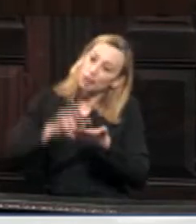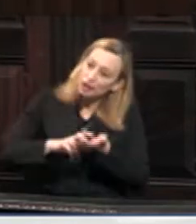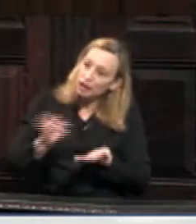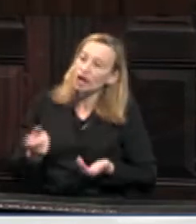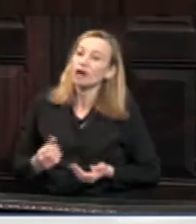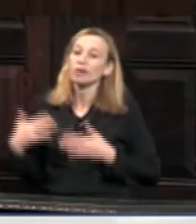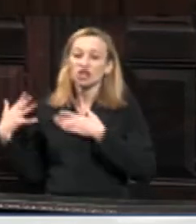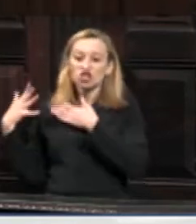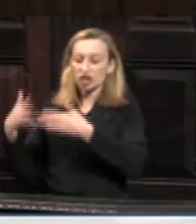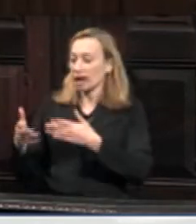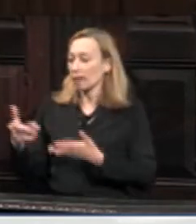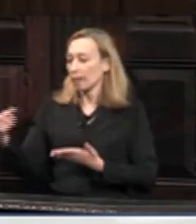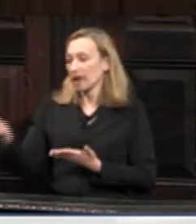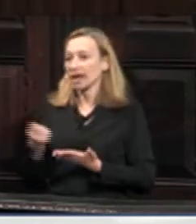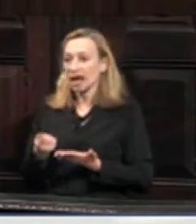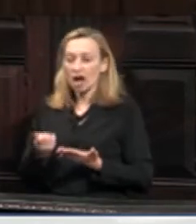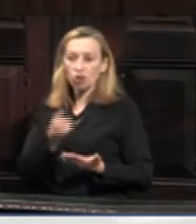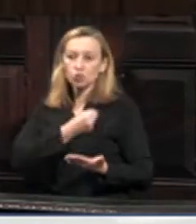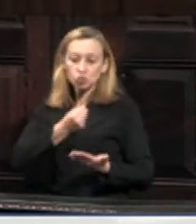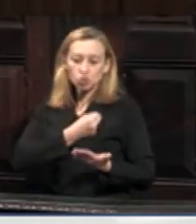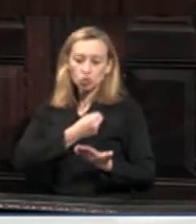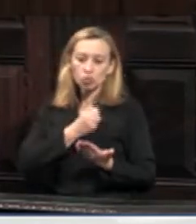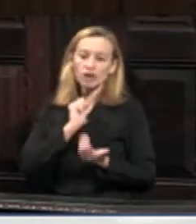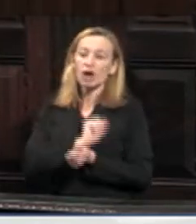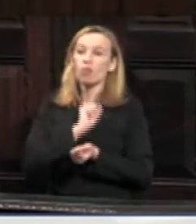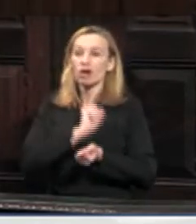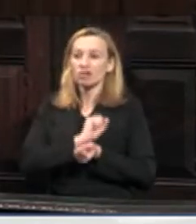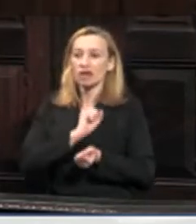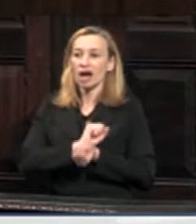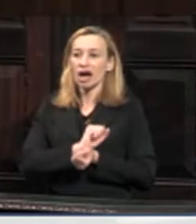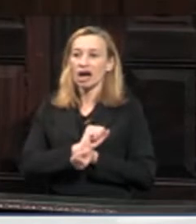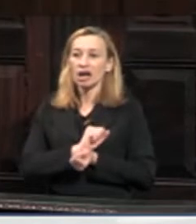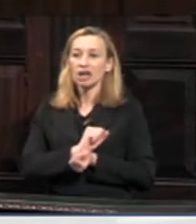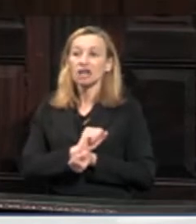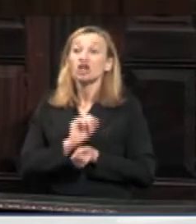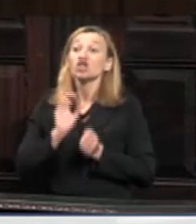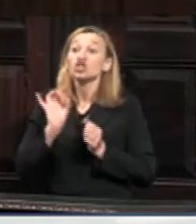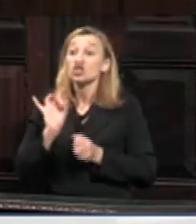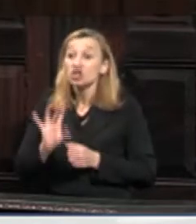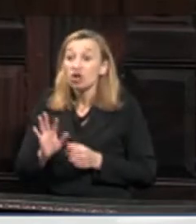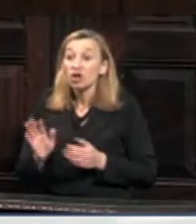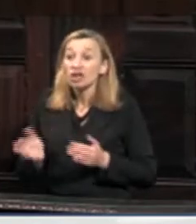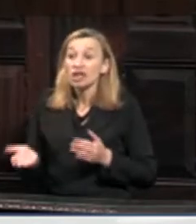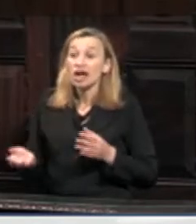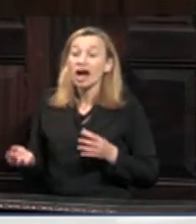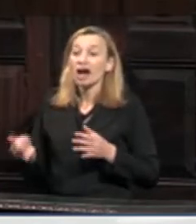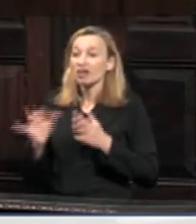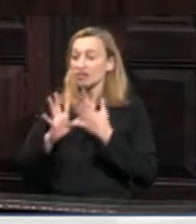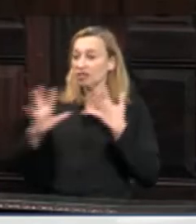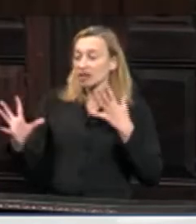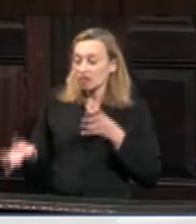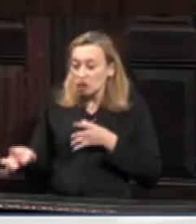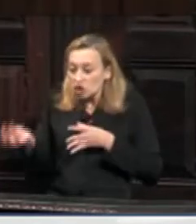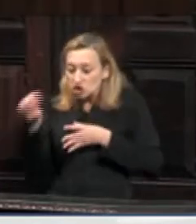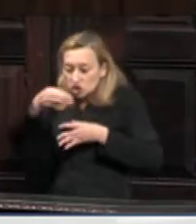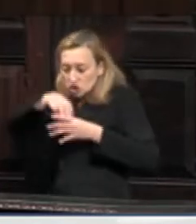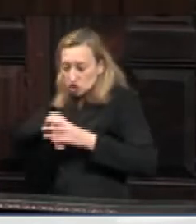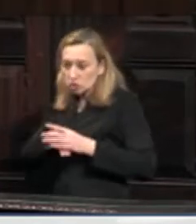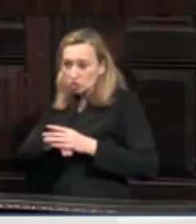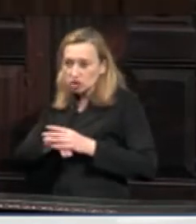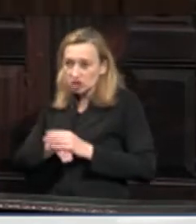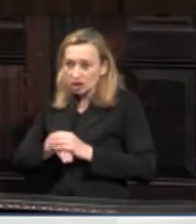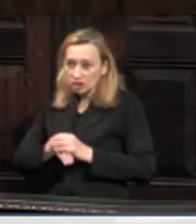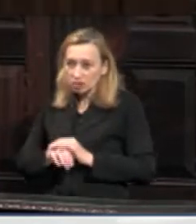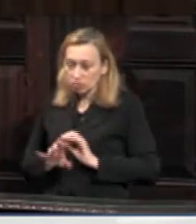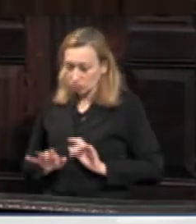ser atendido. Essa fila, ela foi escondida dentro de um sistema e que não